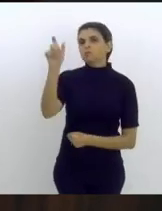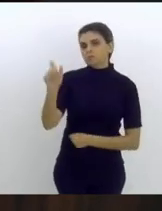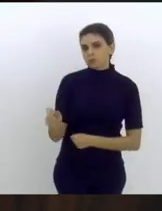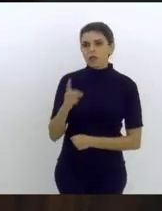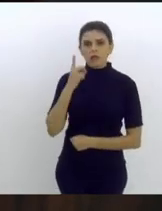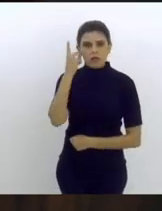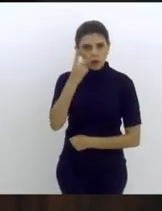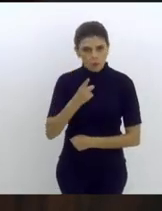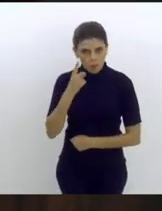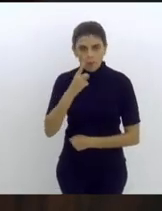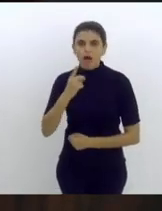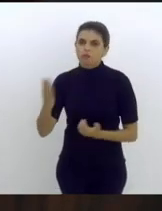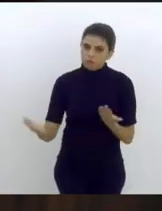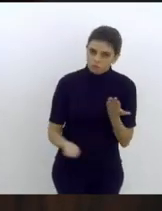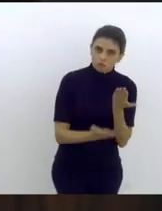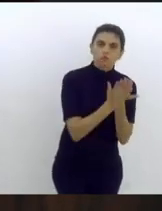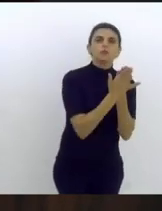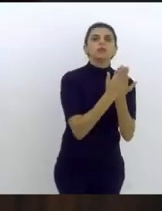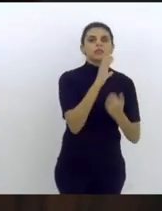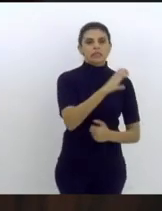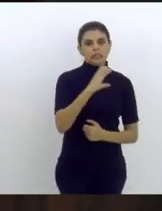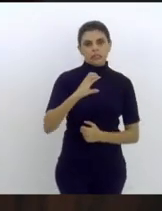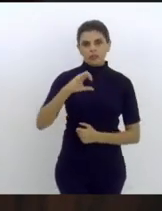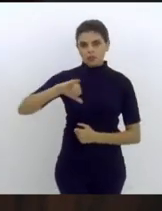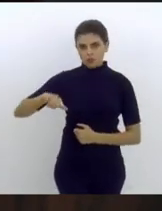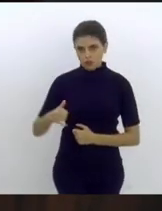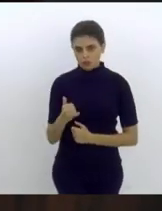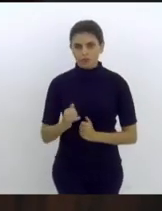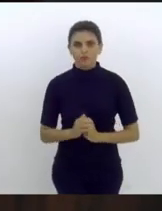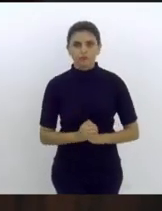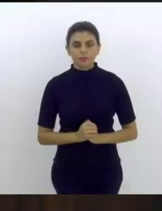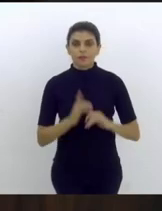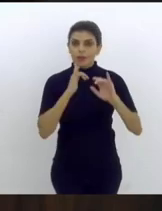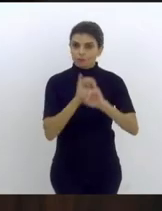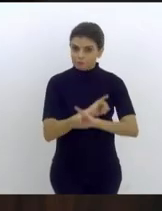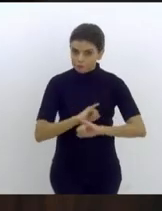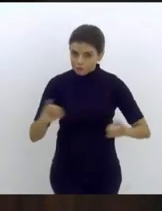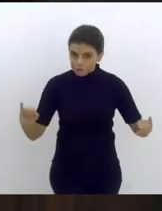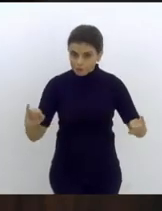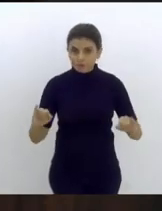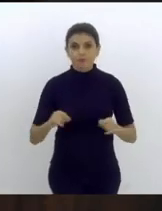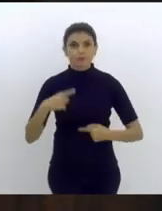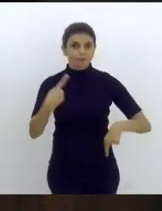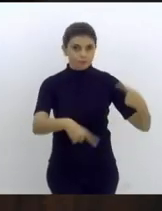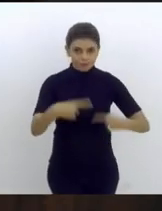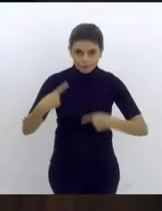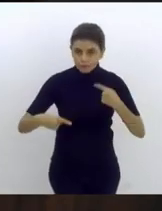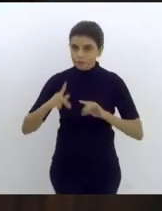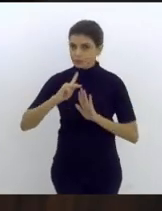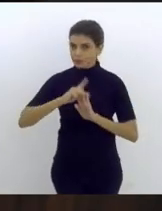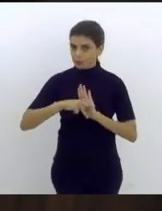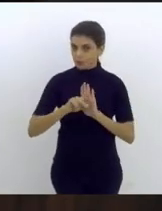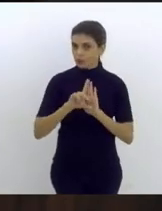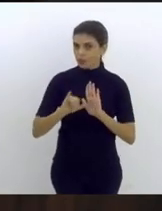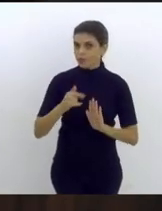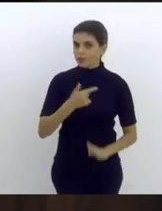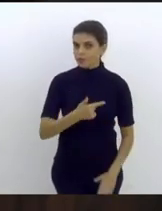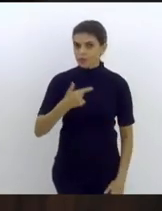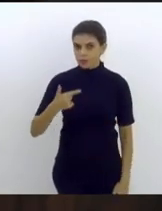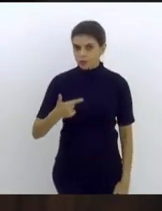Deputado e remete projeta ccj anuncio em discussão projeto de lei